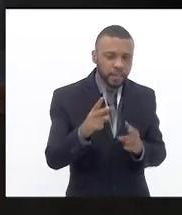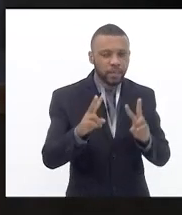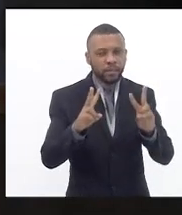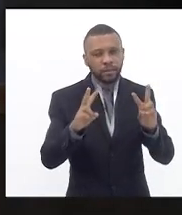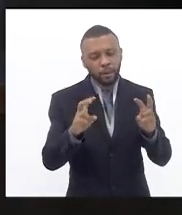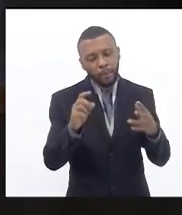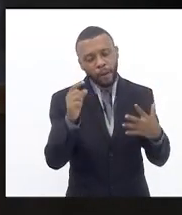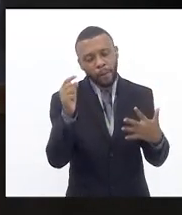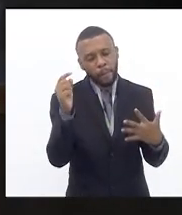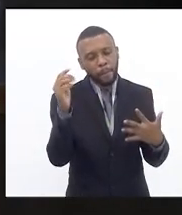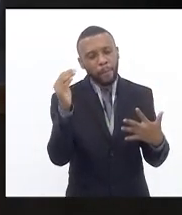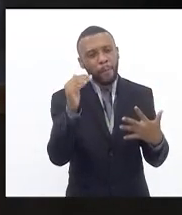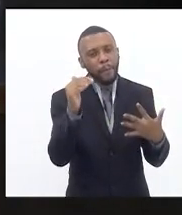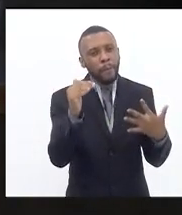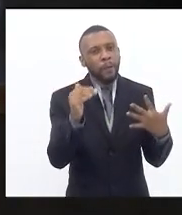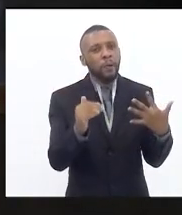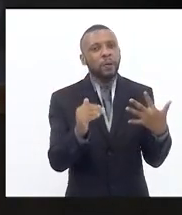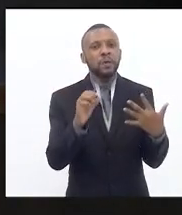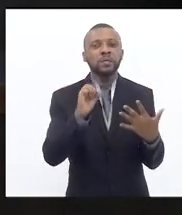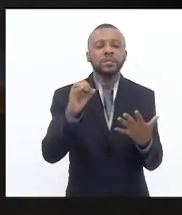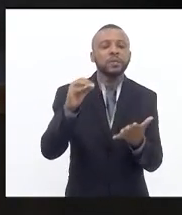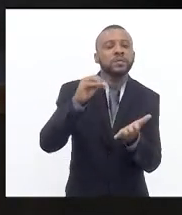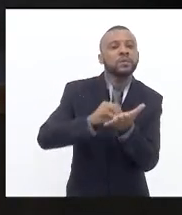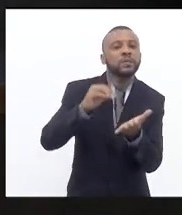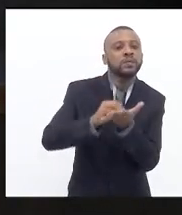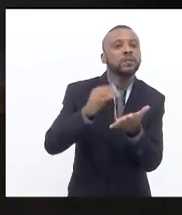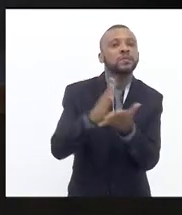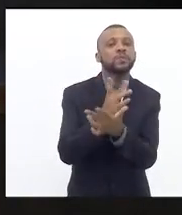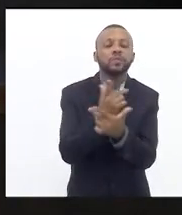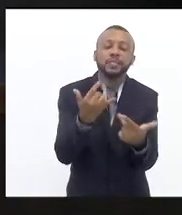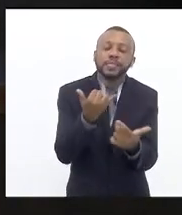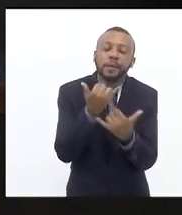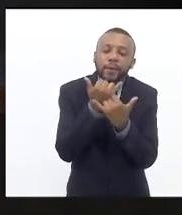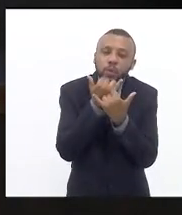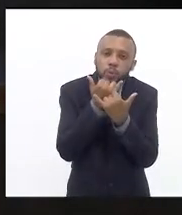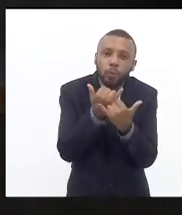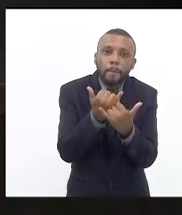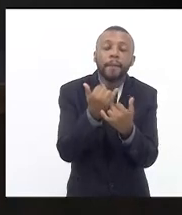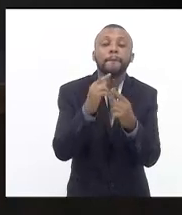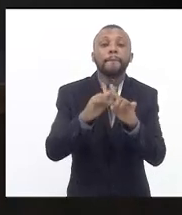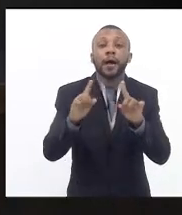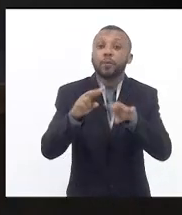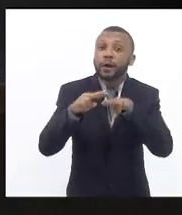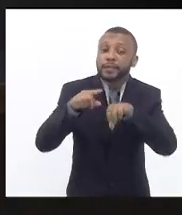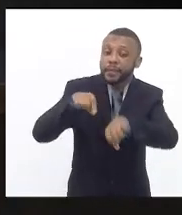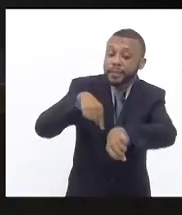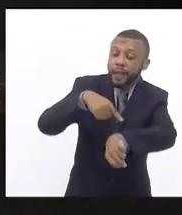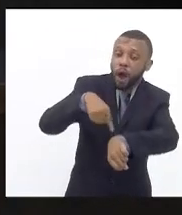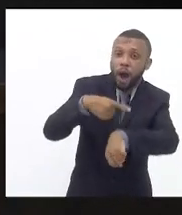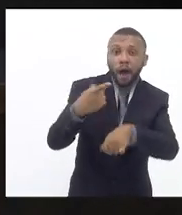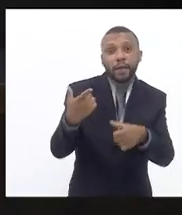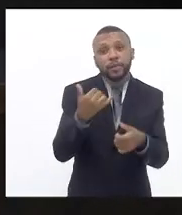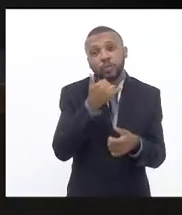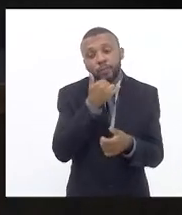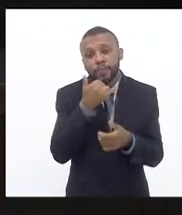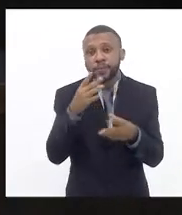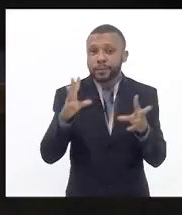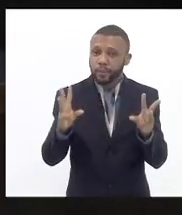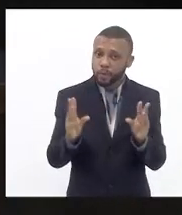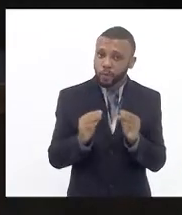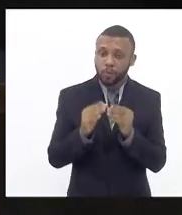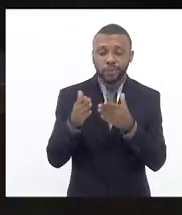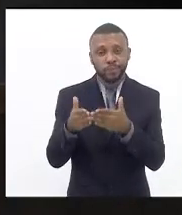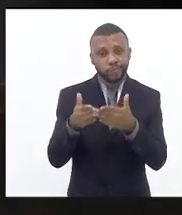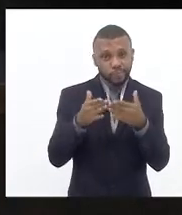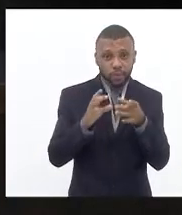tudo aqui a intenção se faltou alguma coisa eu peço desculpa mas o avançado da hora me faz restringe aqui a gente